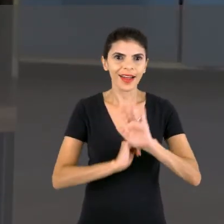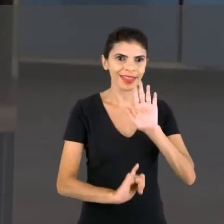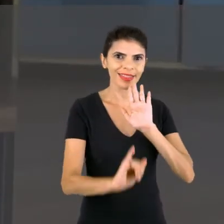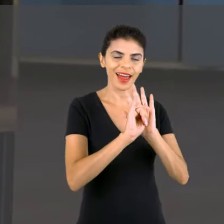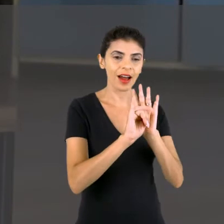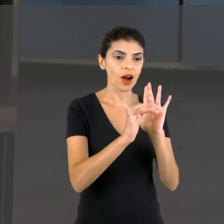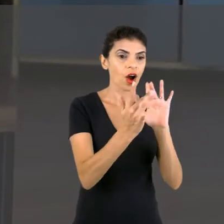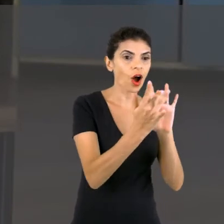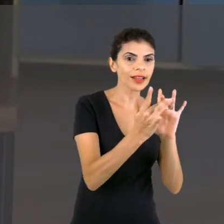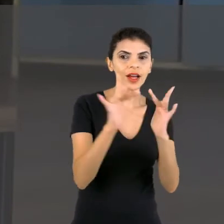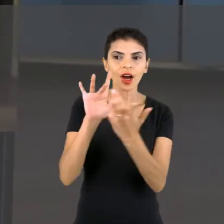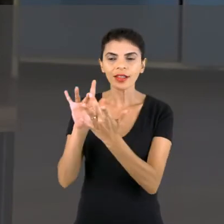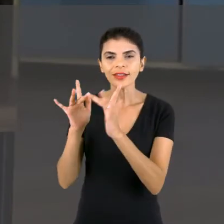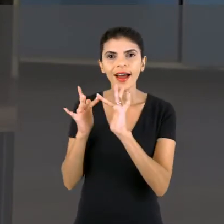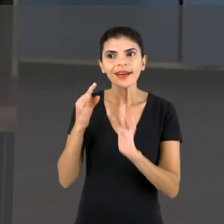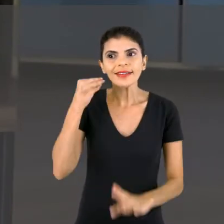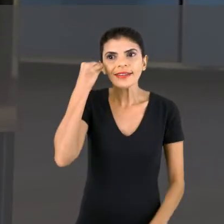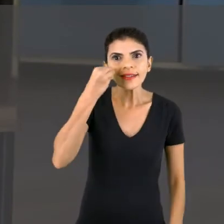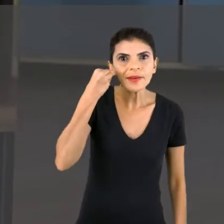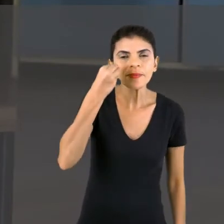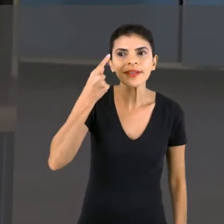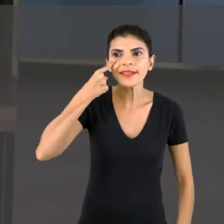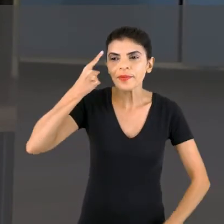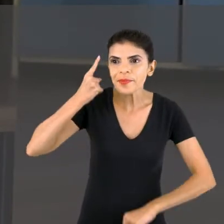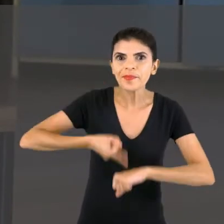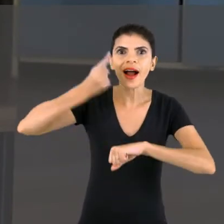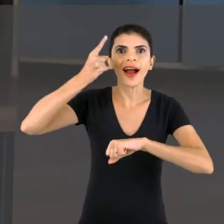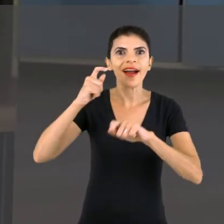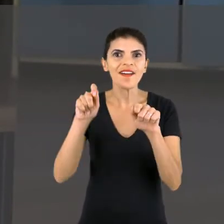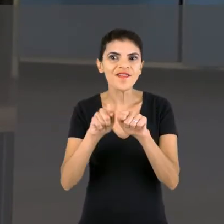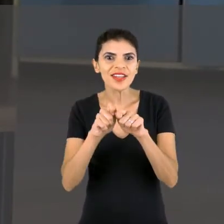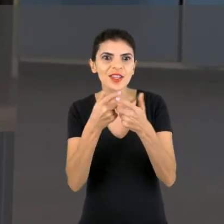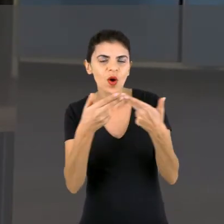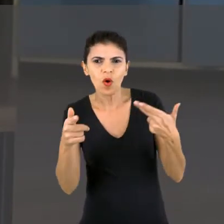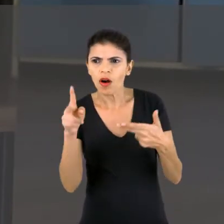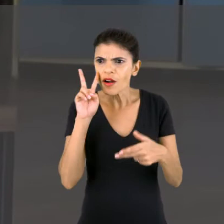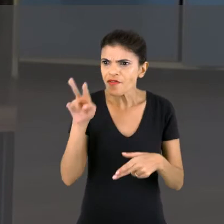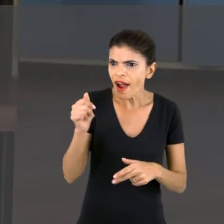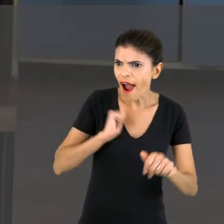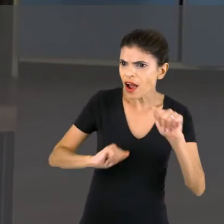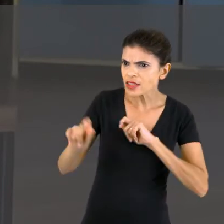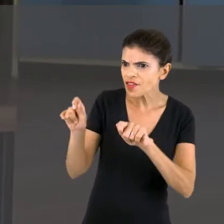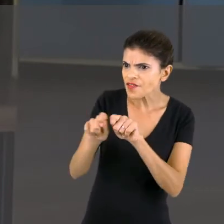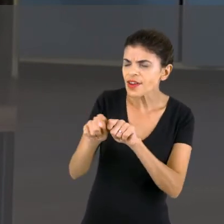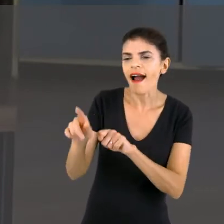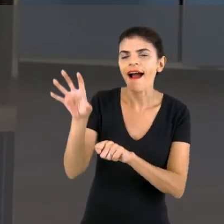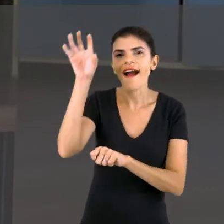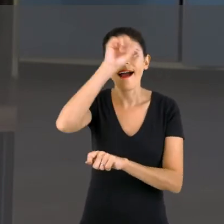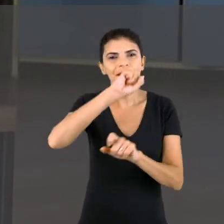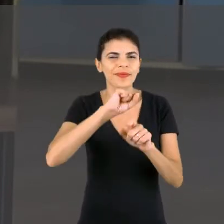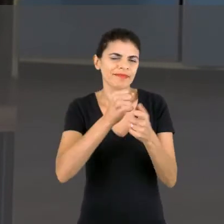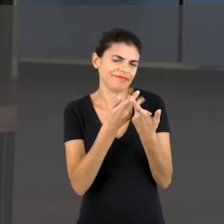companhia em contato com o outro, em contato com a experiência, com o fazer de outros artistas. A gente aprende muito nesse